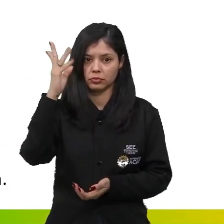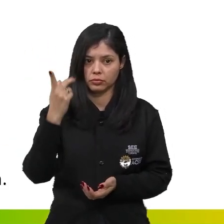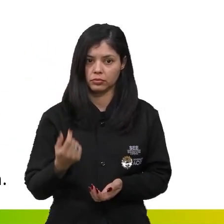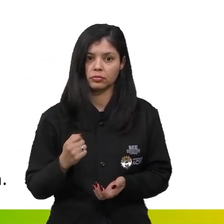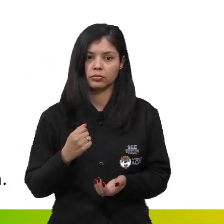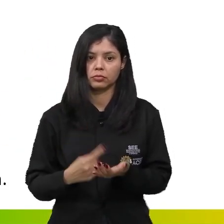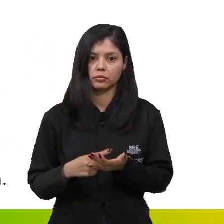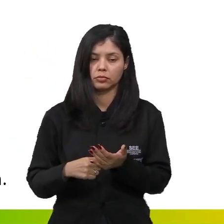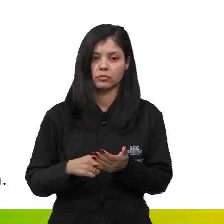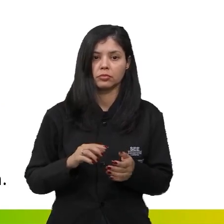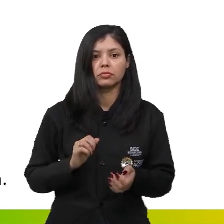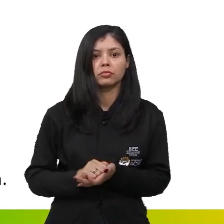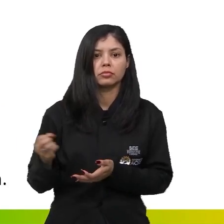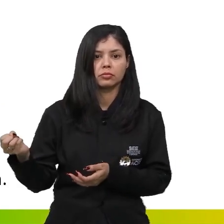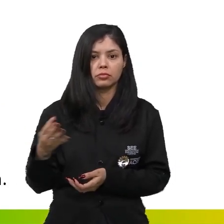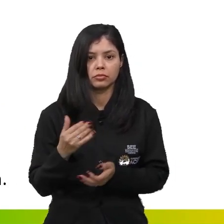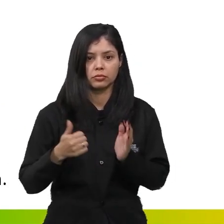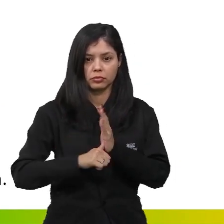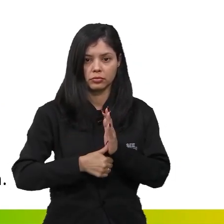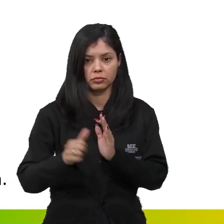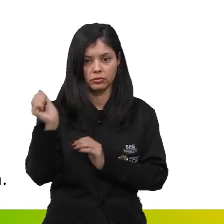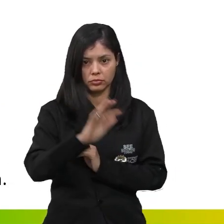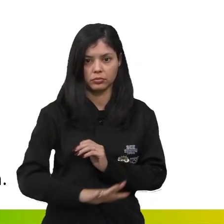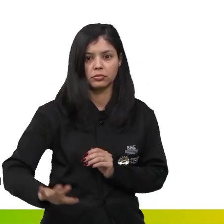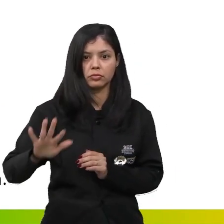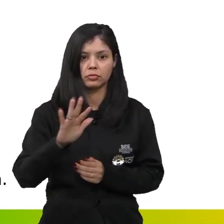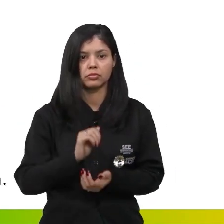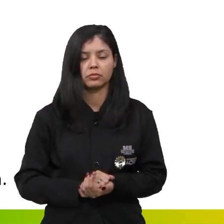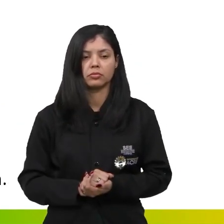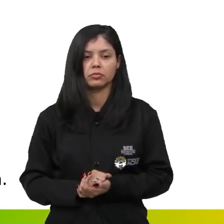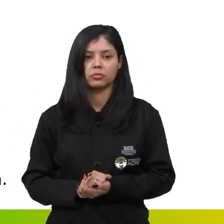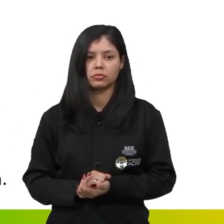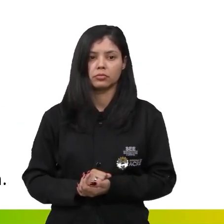culturais africanas marcantes na formação da identidade